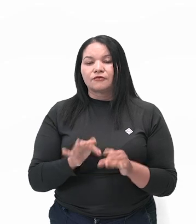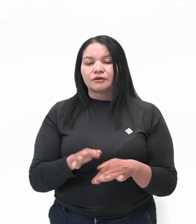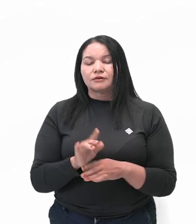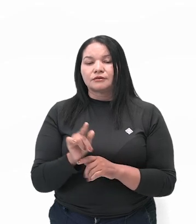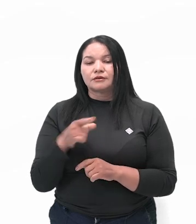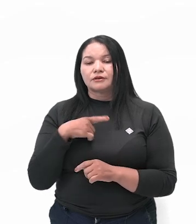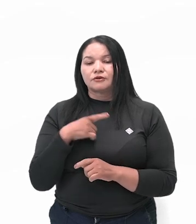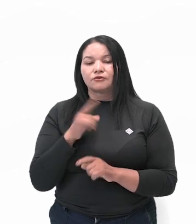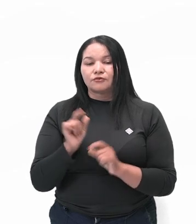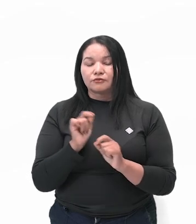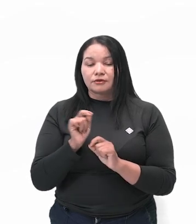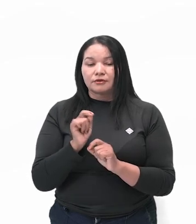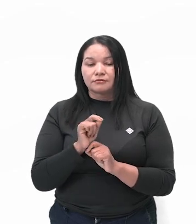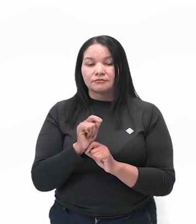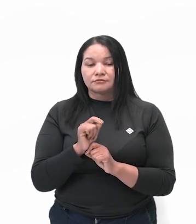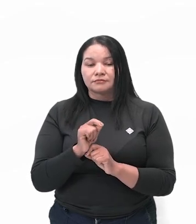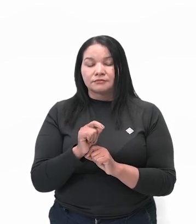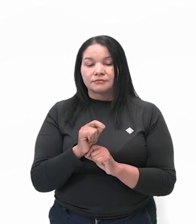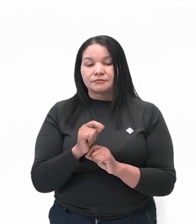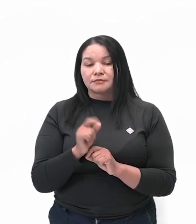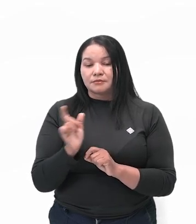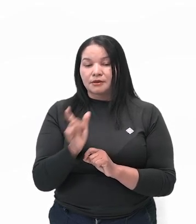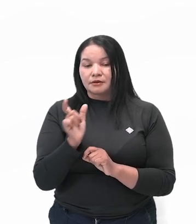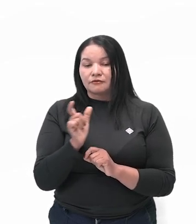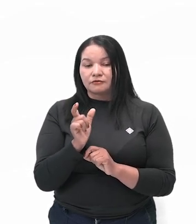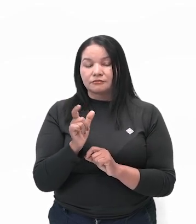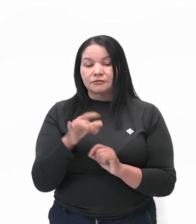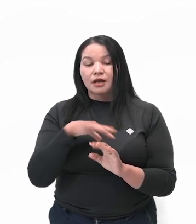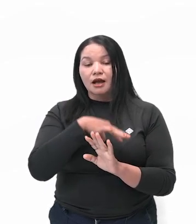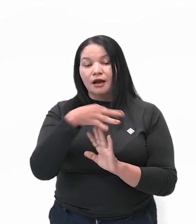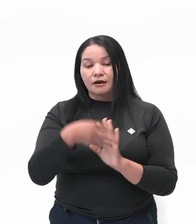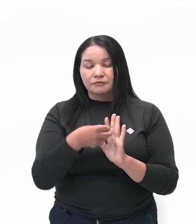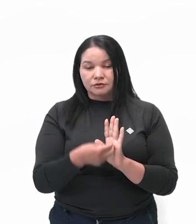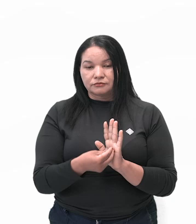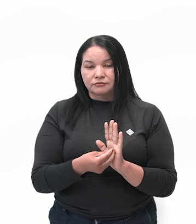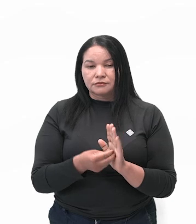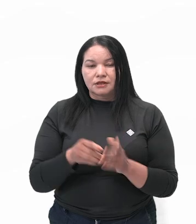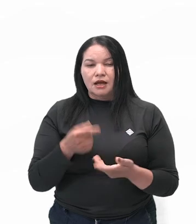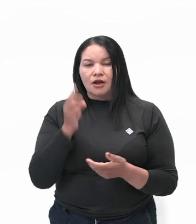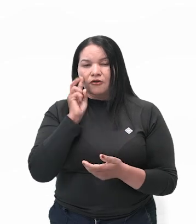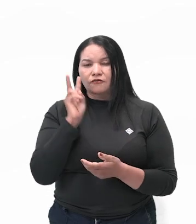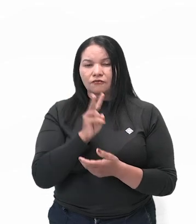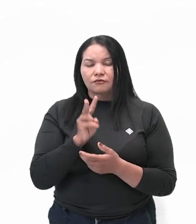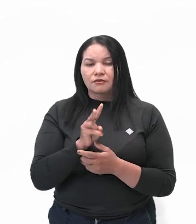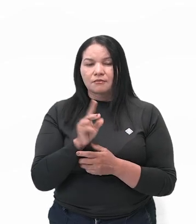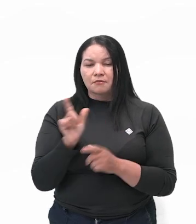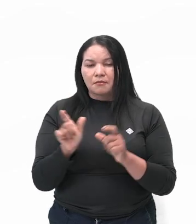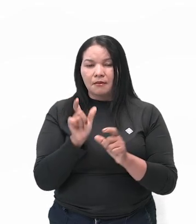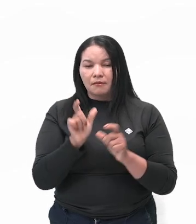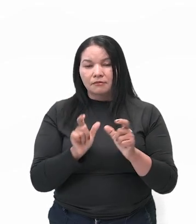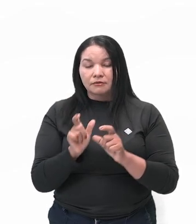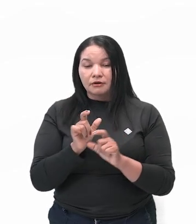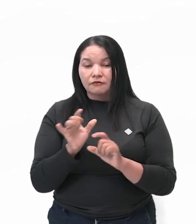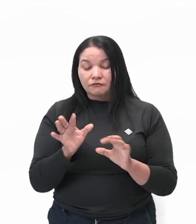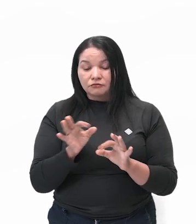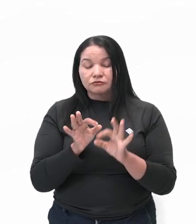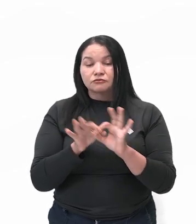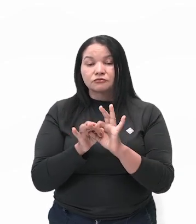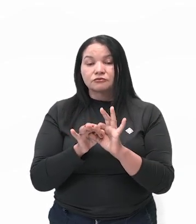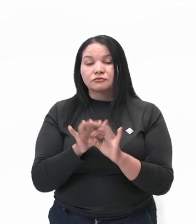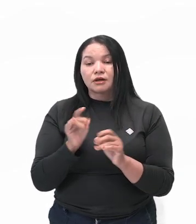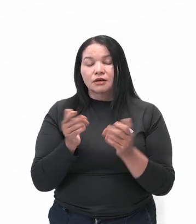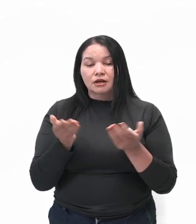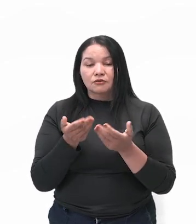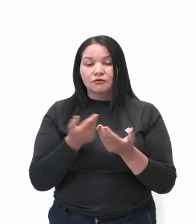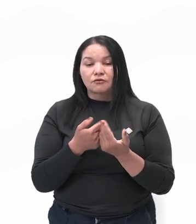a Amazon. Depois o que você vai fazer? Você vai pegar tudo isso, juntar, e aí você vai aplicar